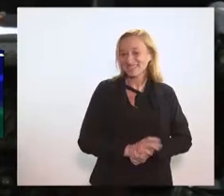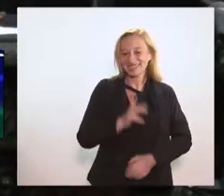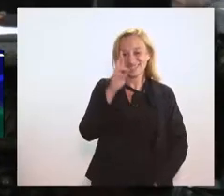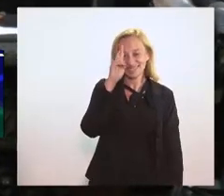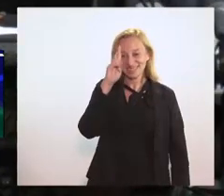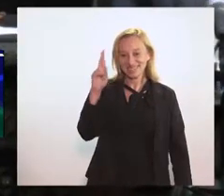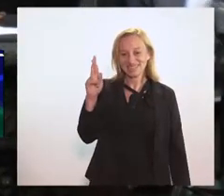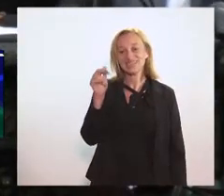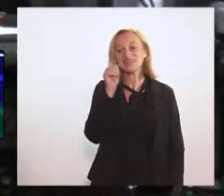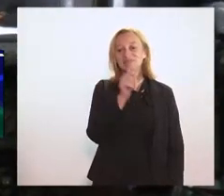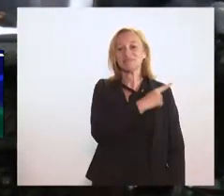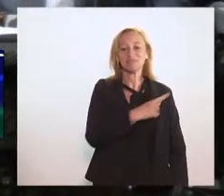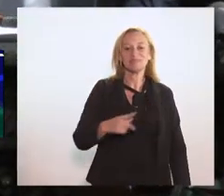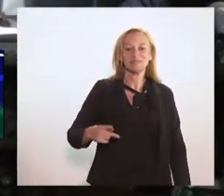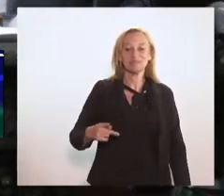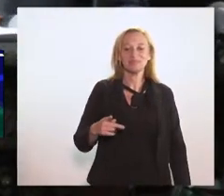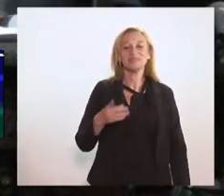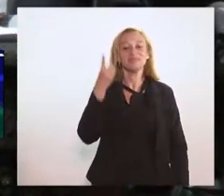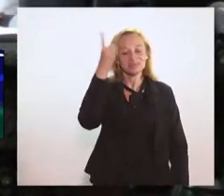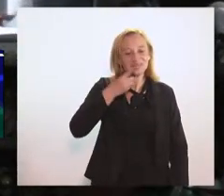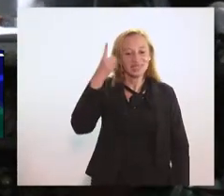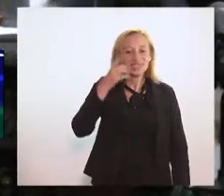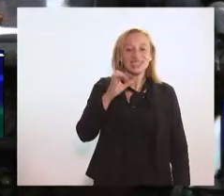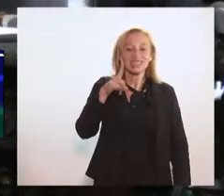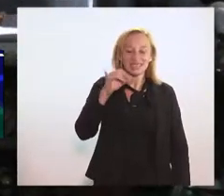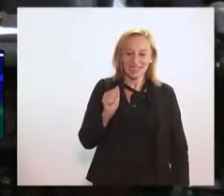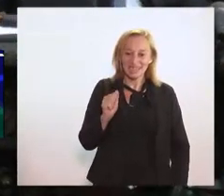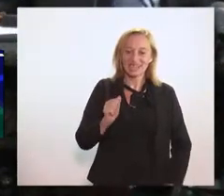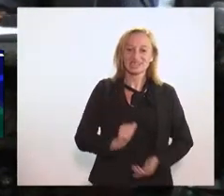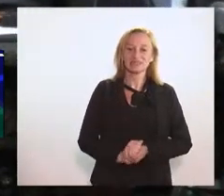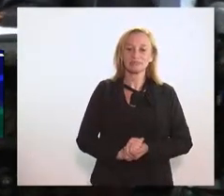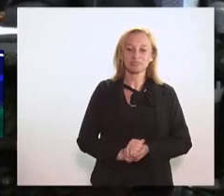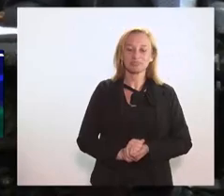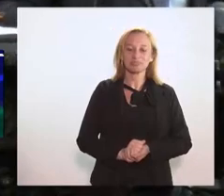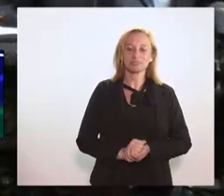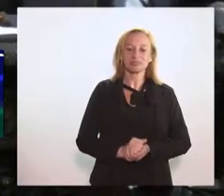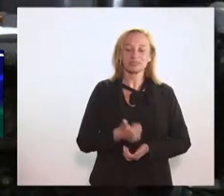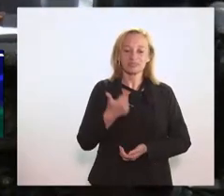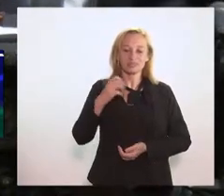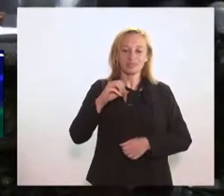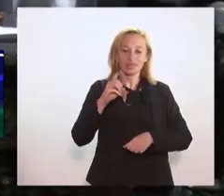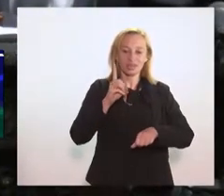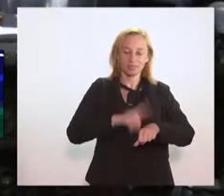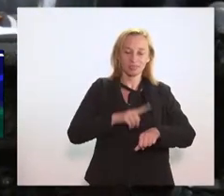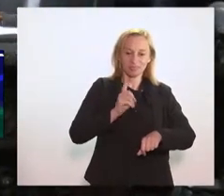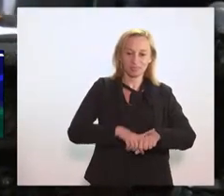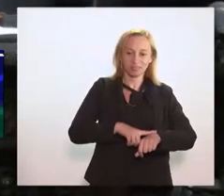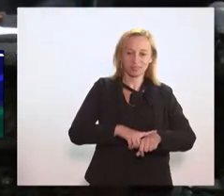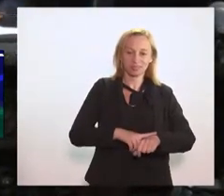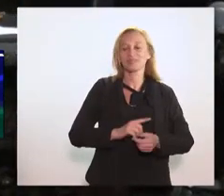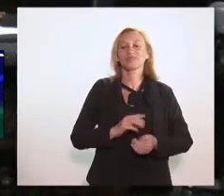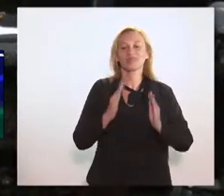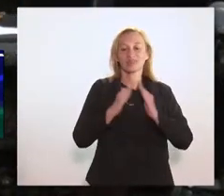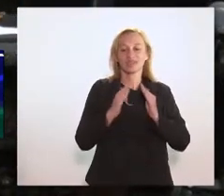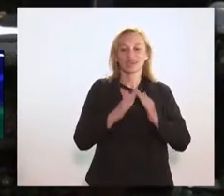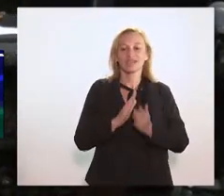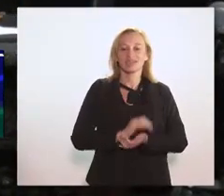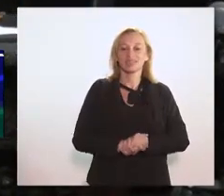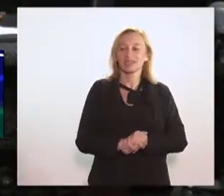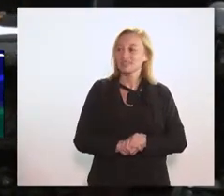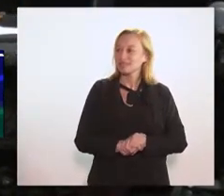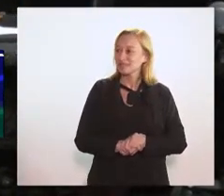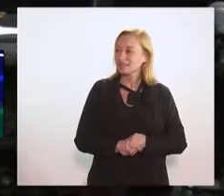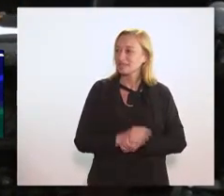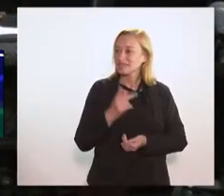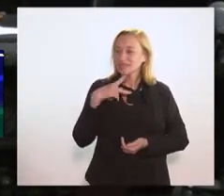Senhora excelentíssima deputada Célia Jordão, a senhora dispõe de 10 minutos regimentais para tomar